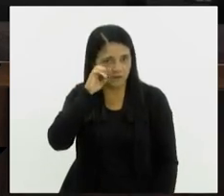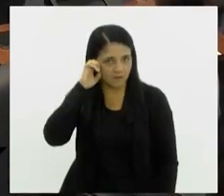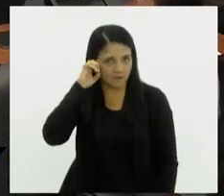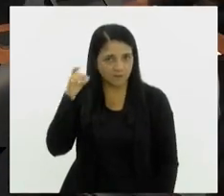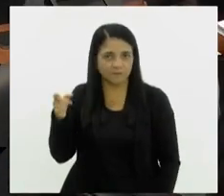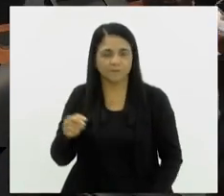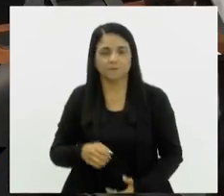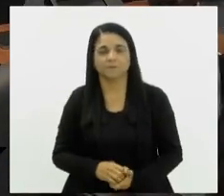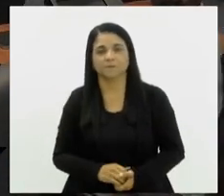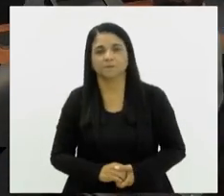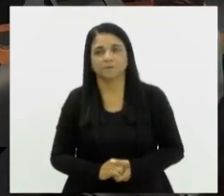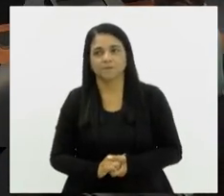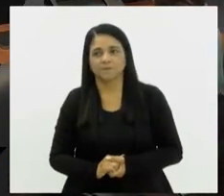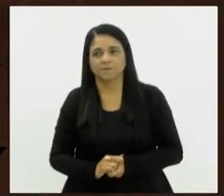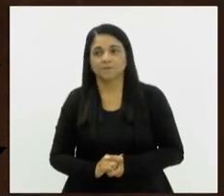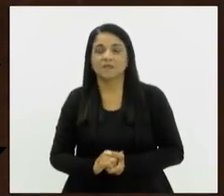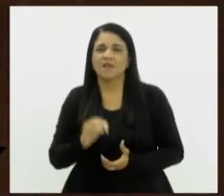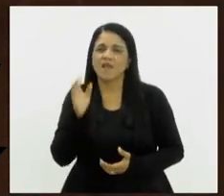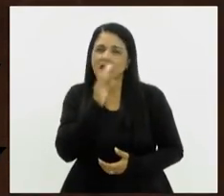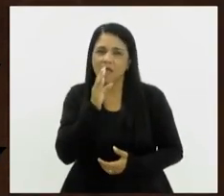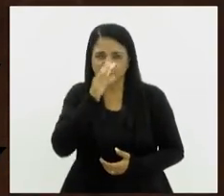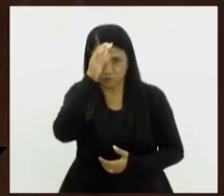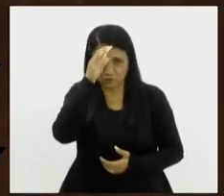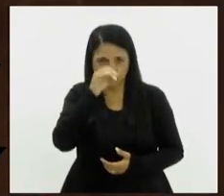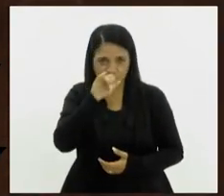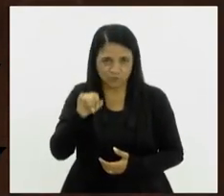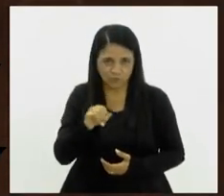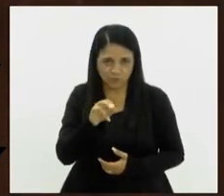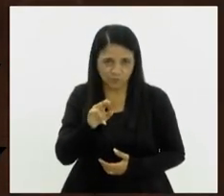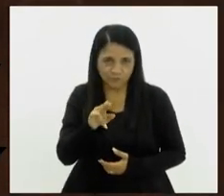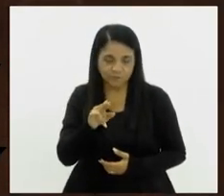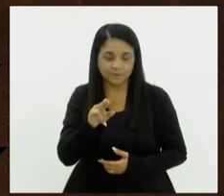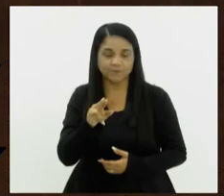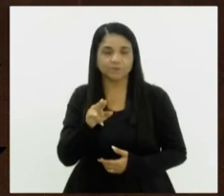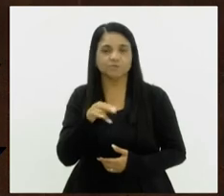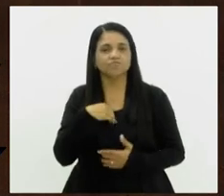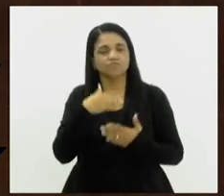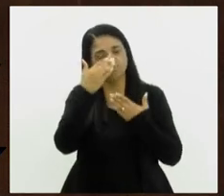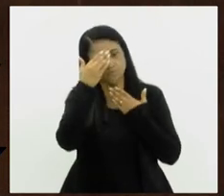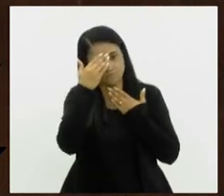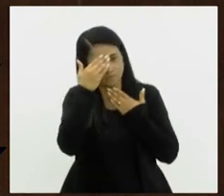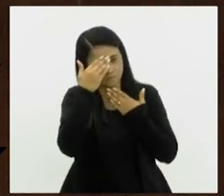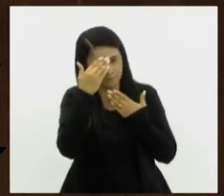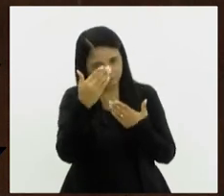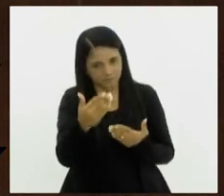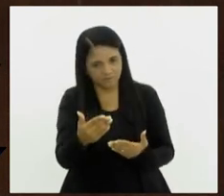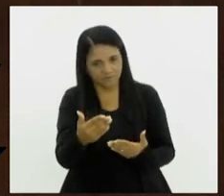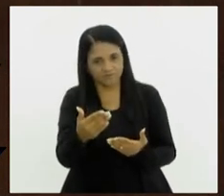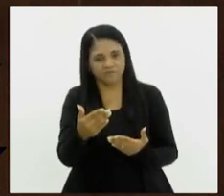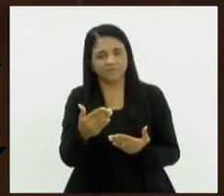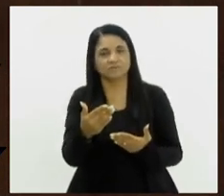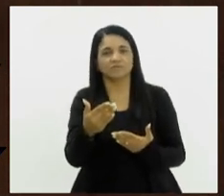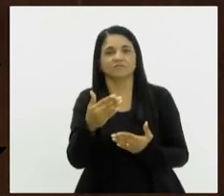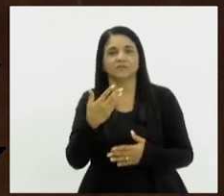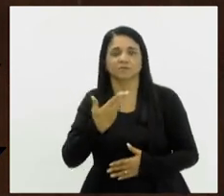Takimoto. Tia Ju, rapidamente, eu agradeço, né, aos nobres colegas a aprovação